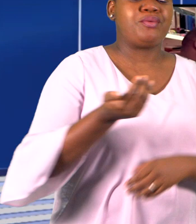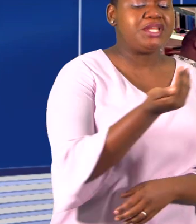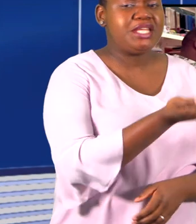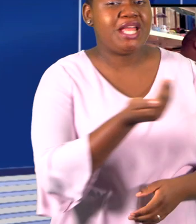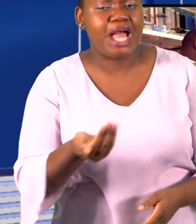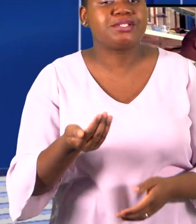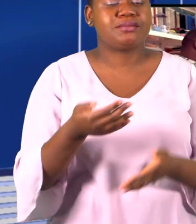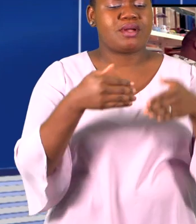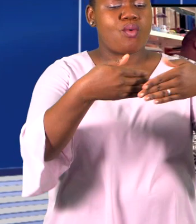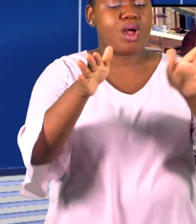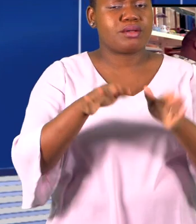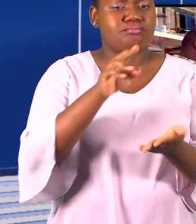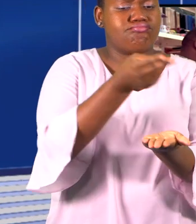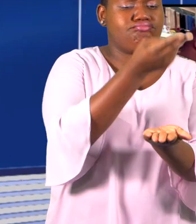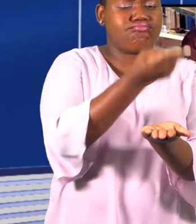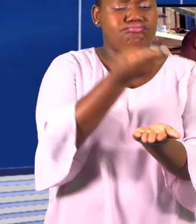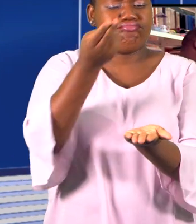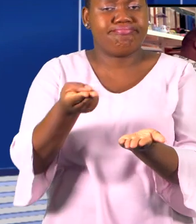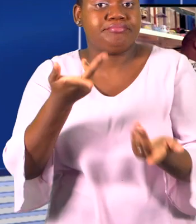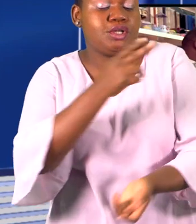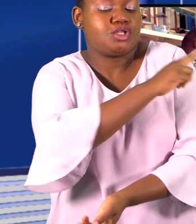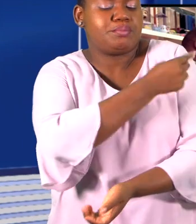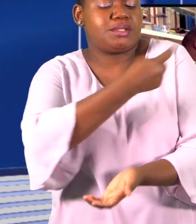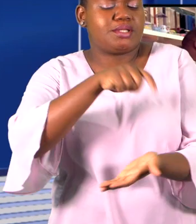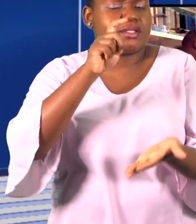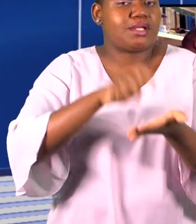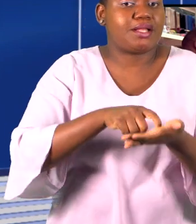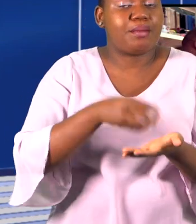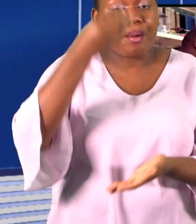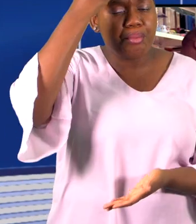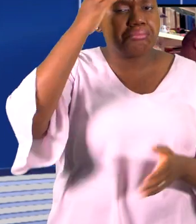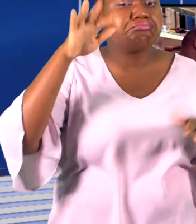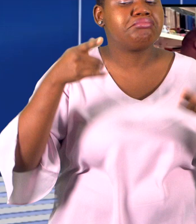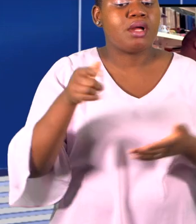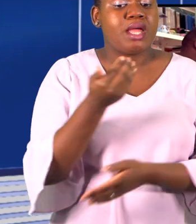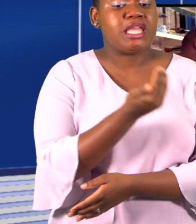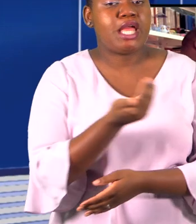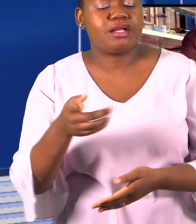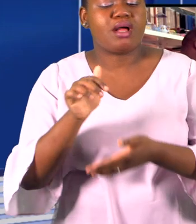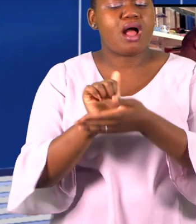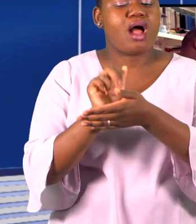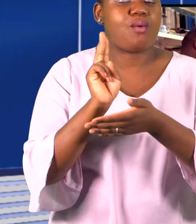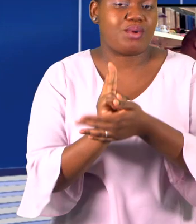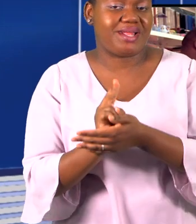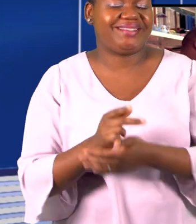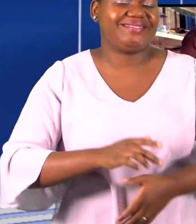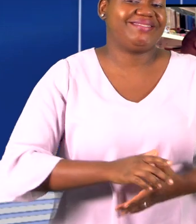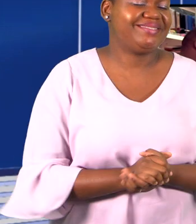O Hospital Central de Maputo introduz sala de aulas para crianças internadas.